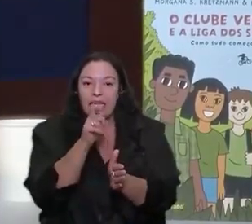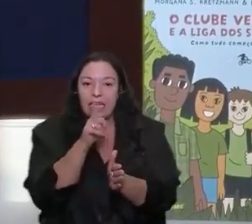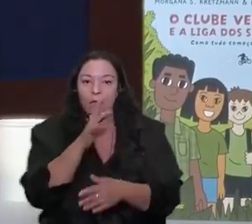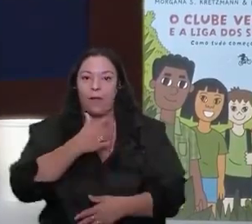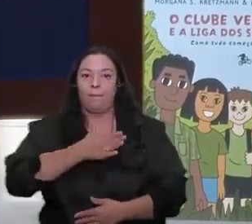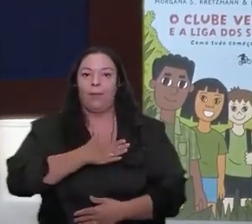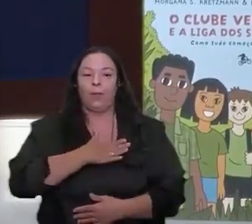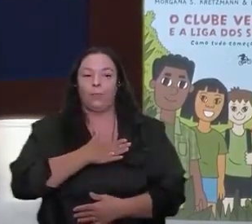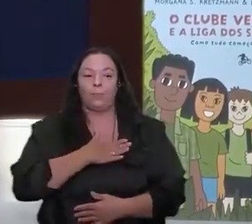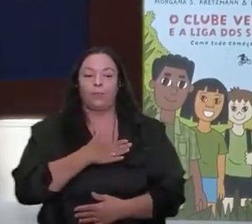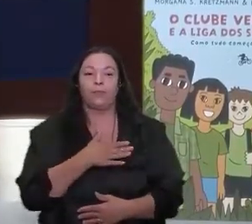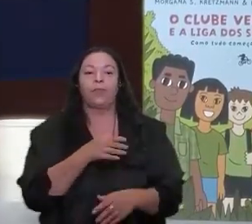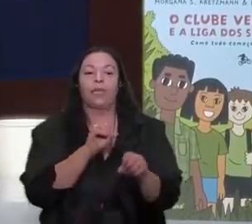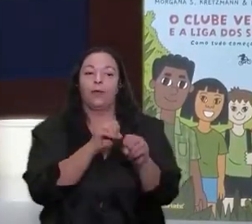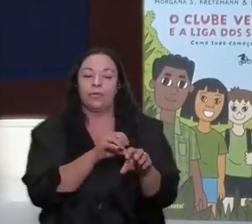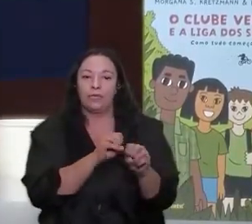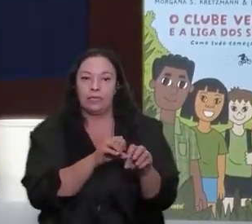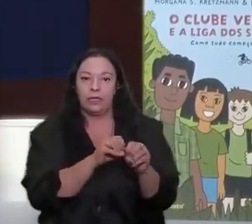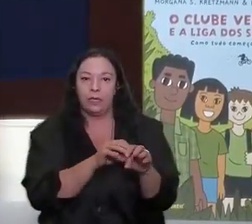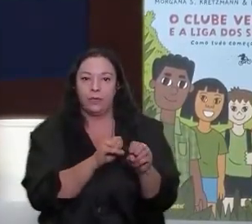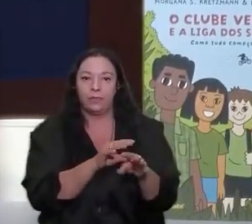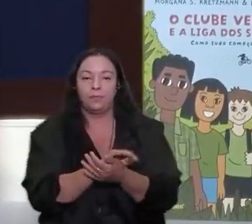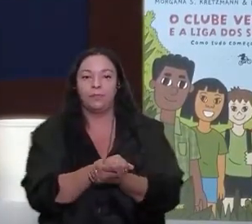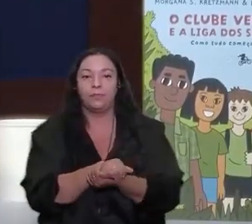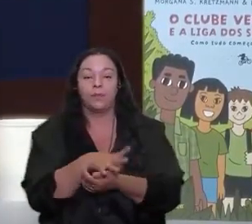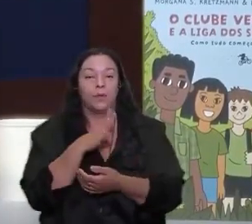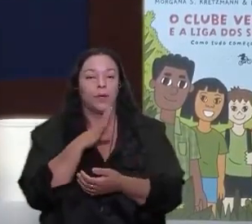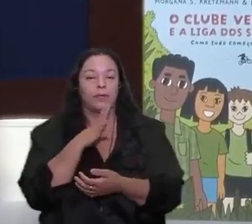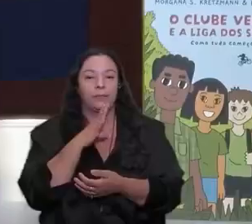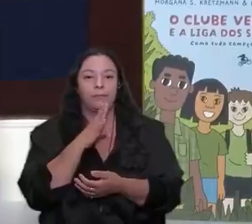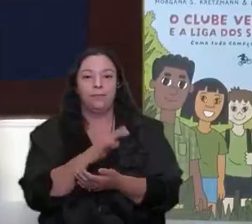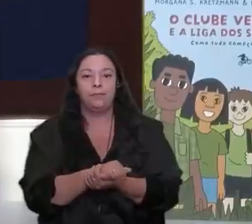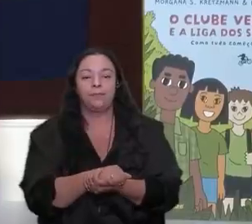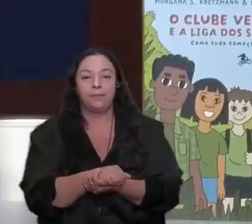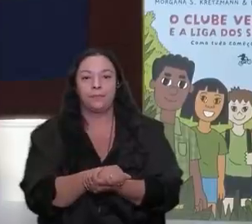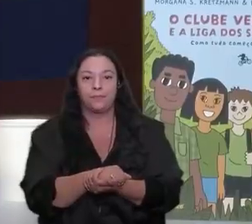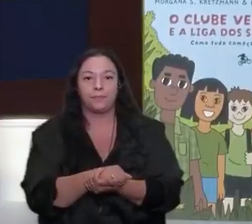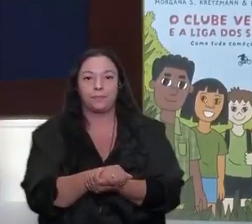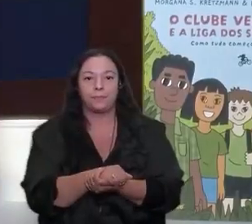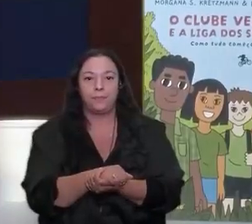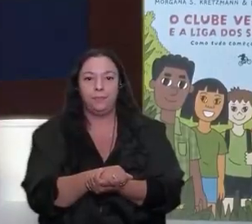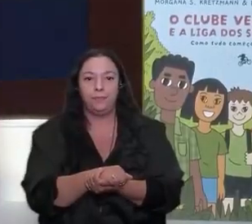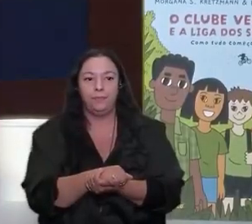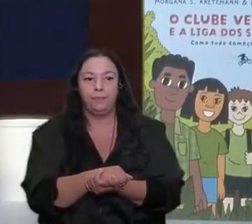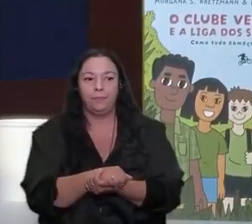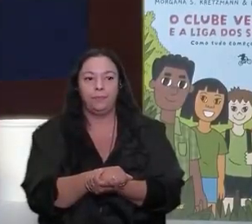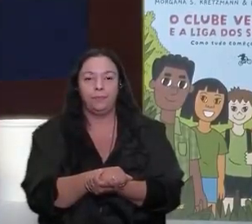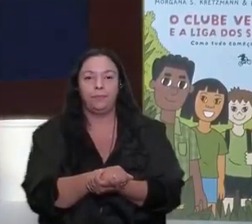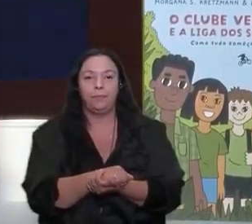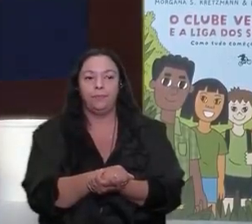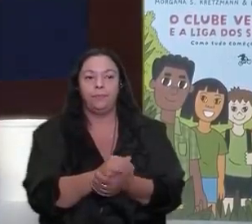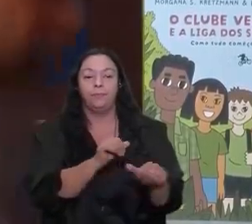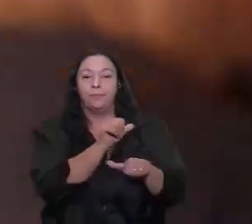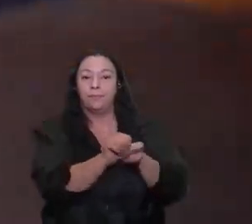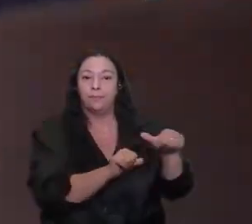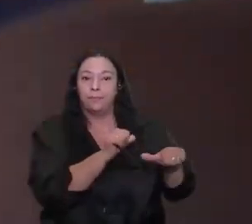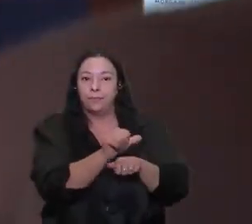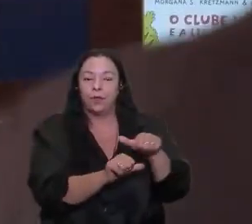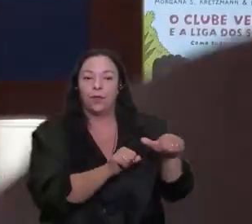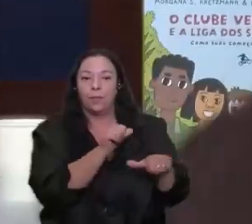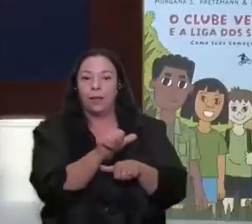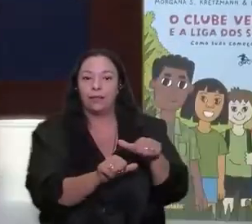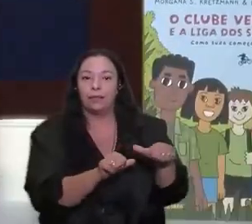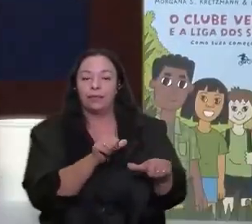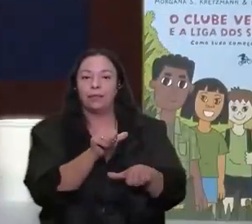o ensino, o conhecimento, com a causa da transformação e recuperação de um